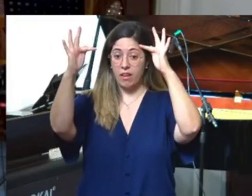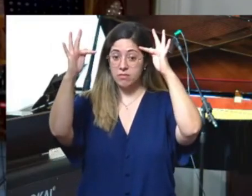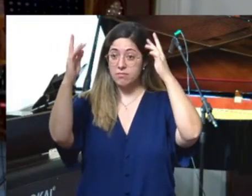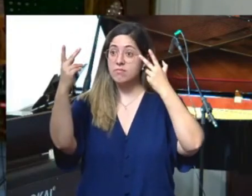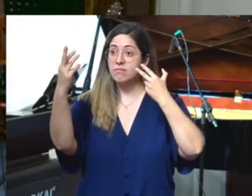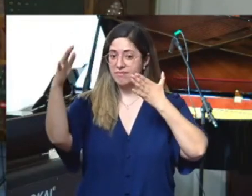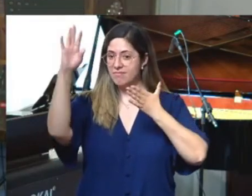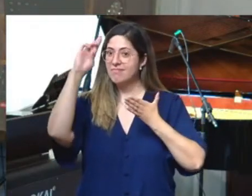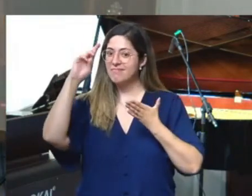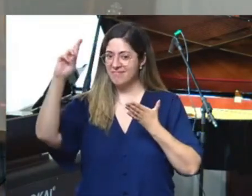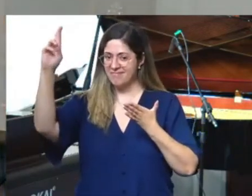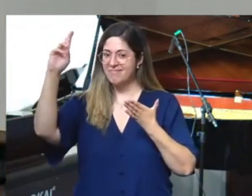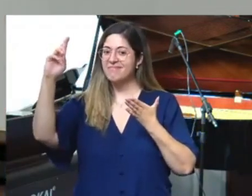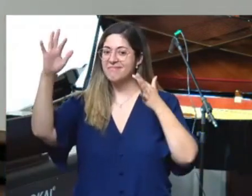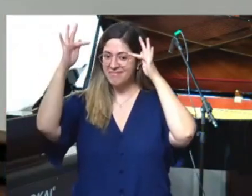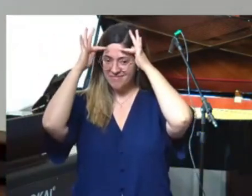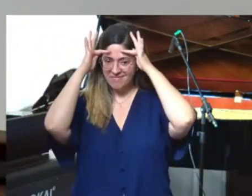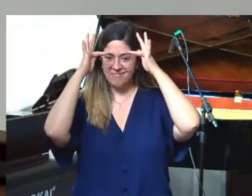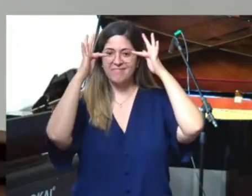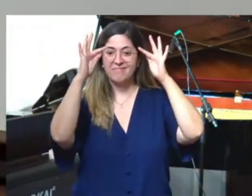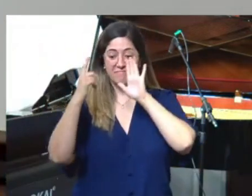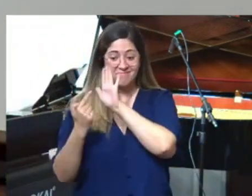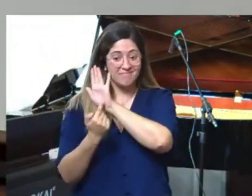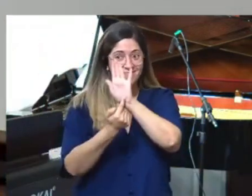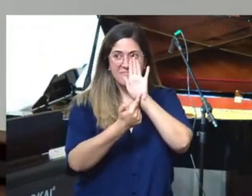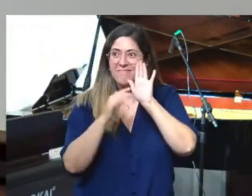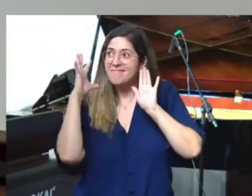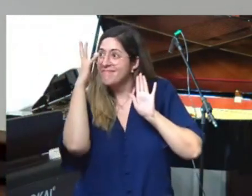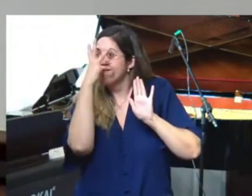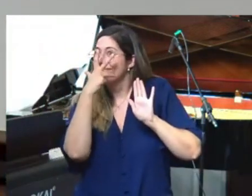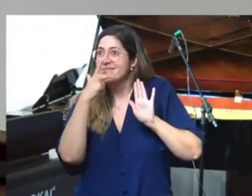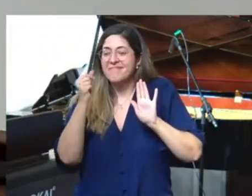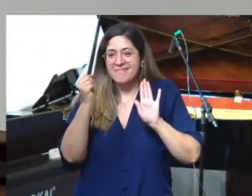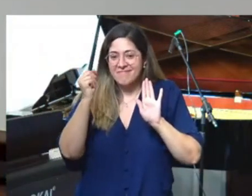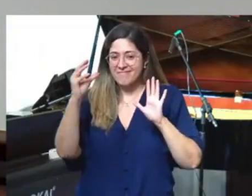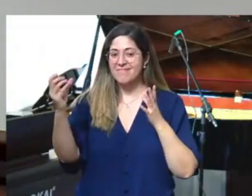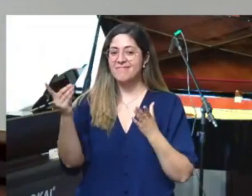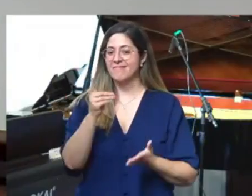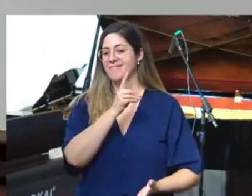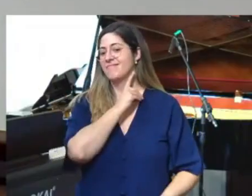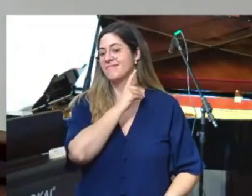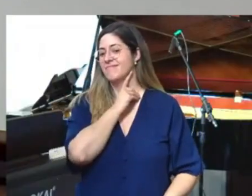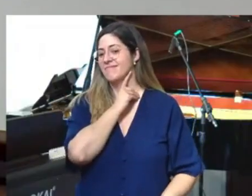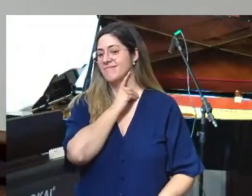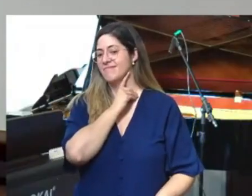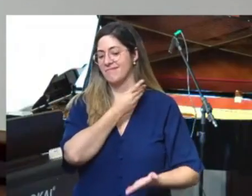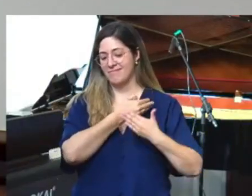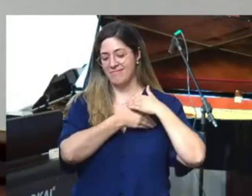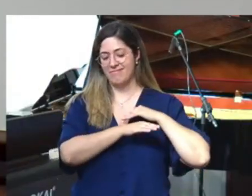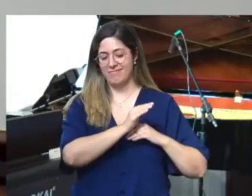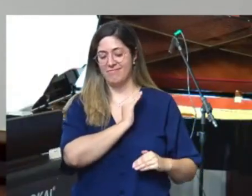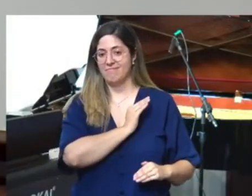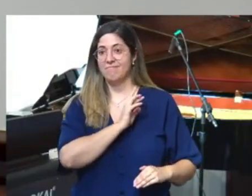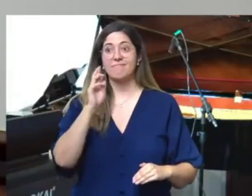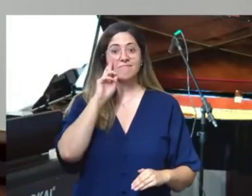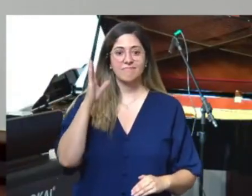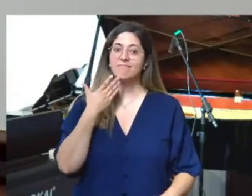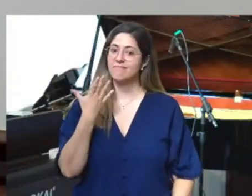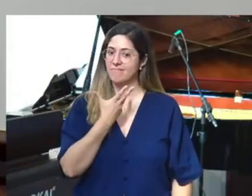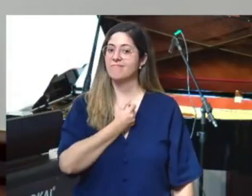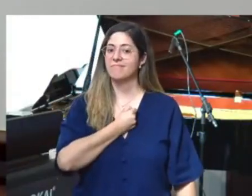de que, em todas as coisas, manifestem a beleza da doutrina de Deus, o nosso